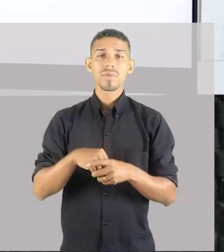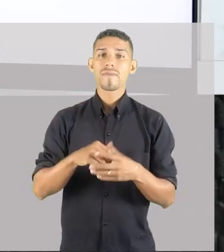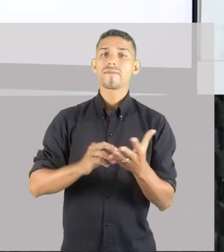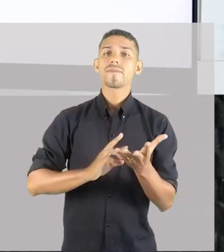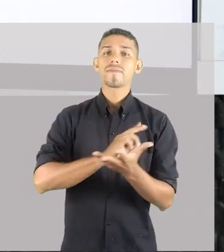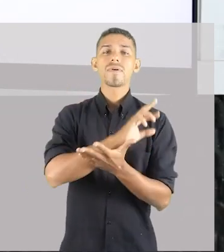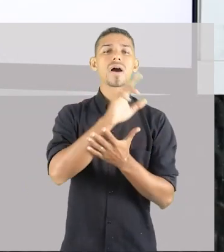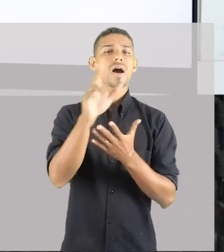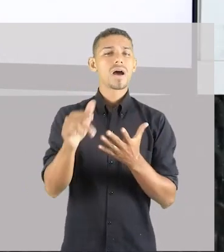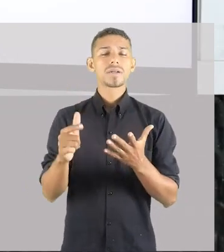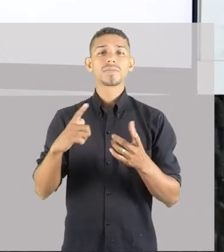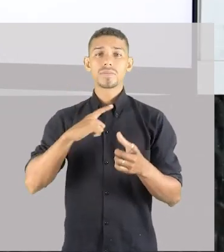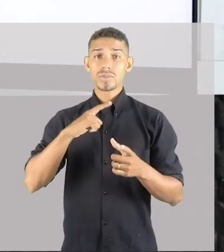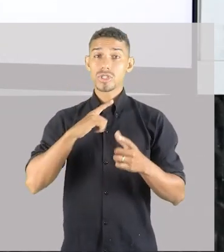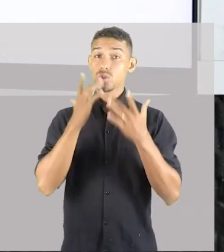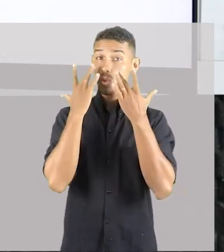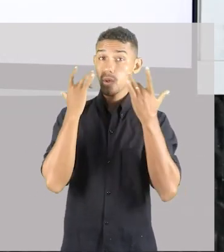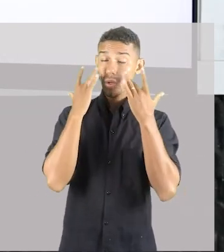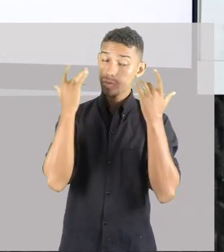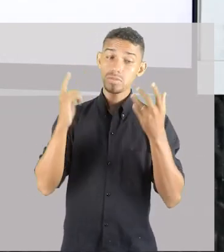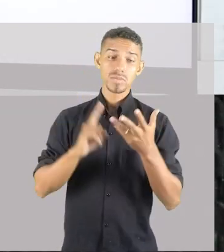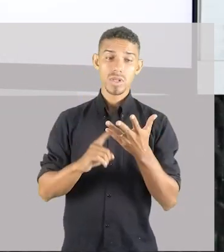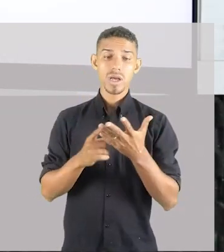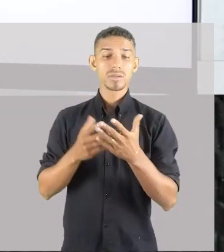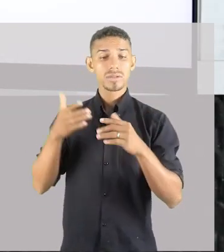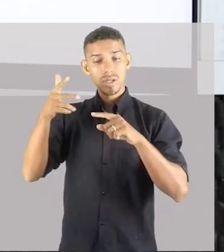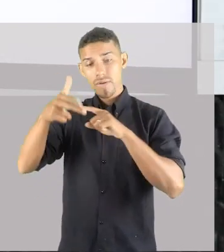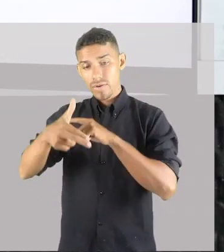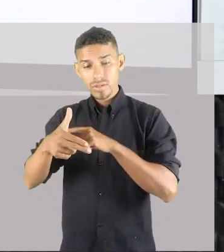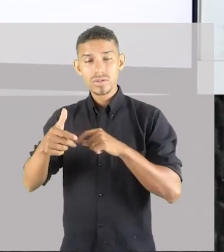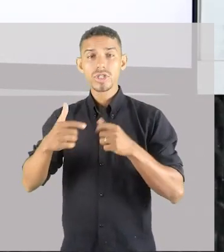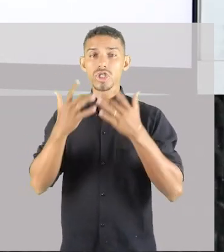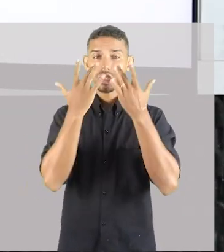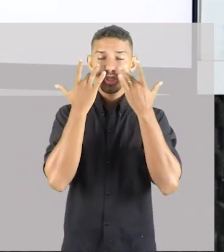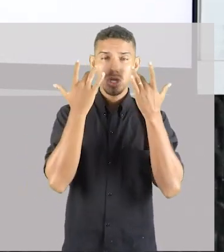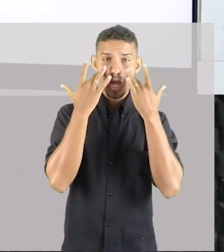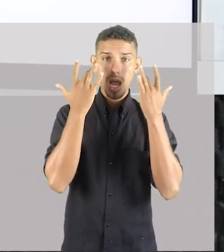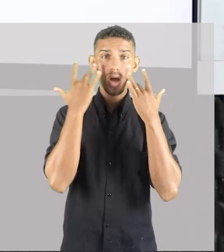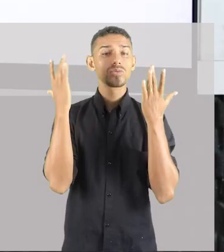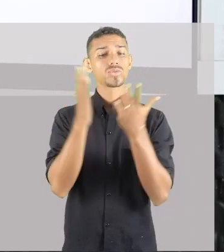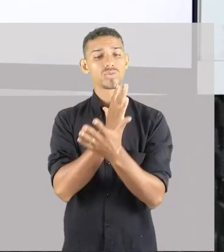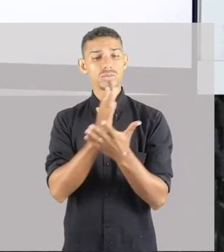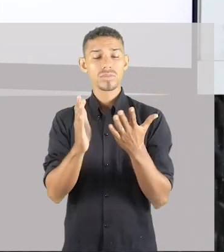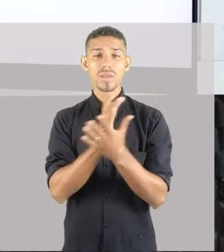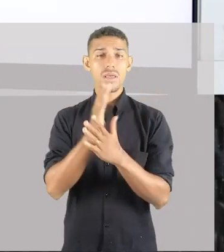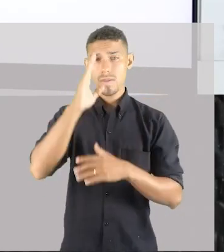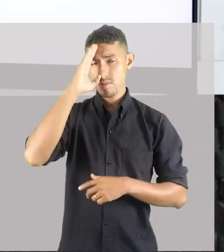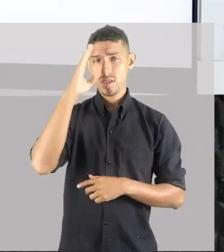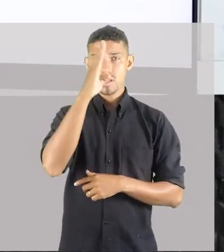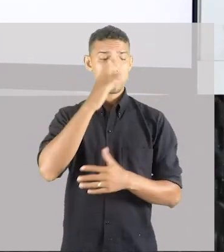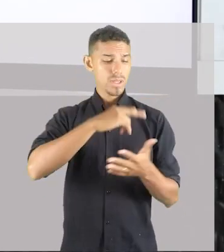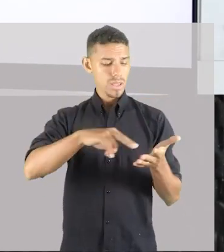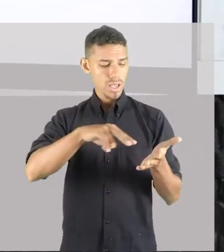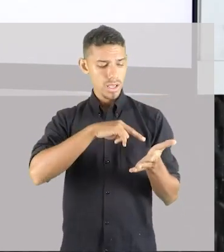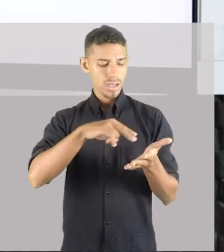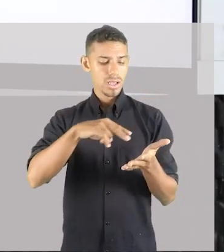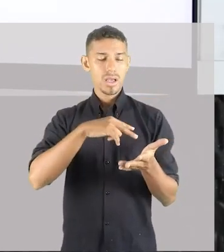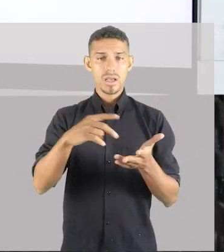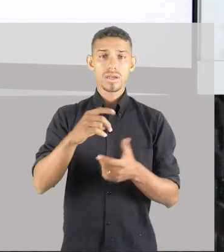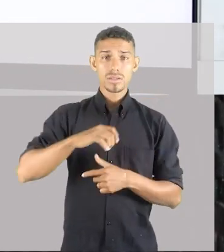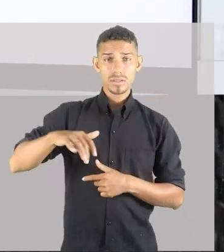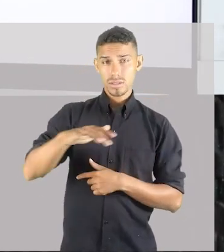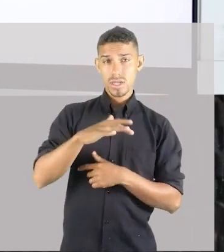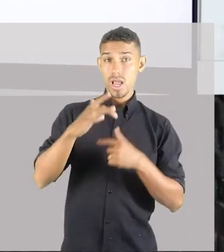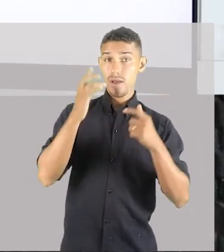diversas manifestações de arte quer sejam intervenções teatro algumas de teatro mas principalmente dança artes visuais no